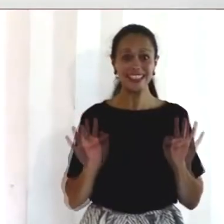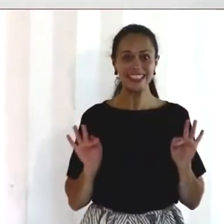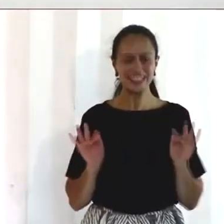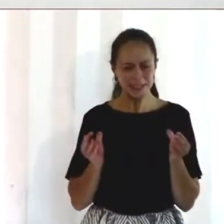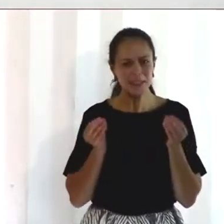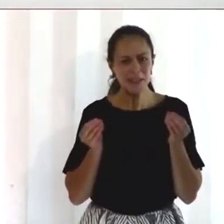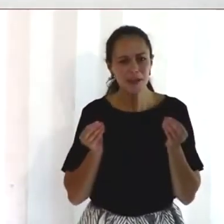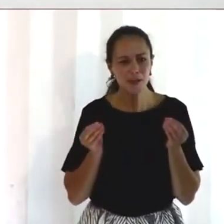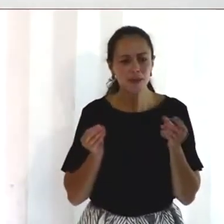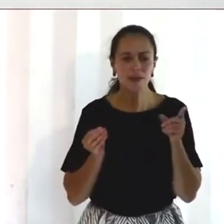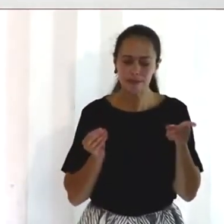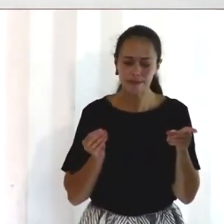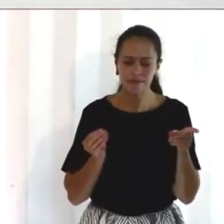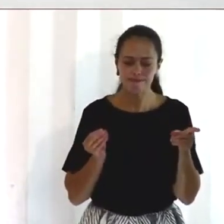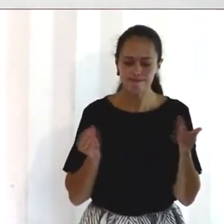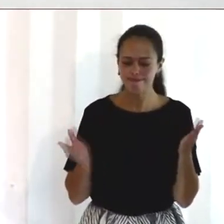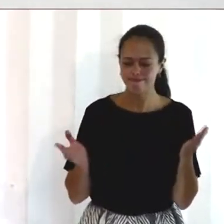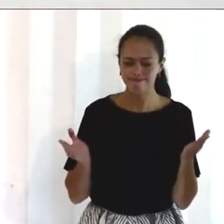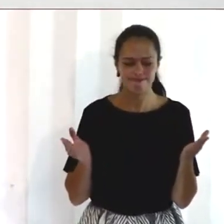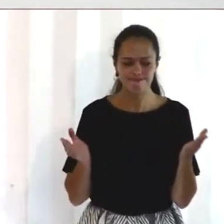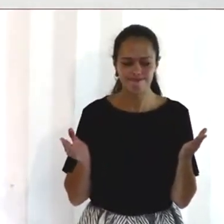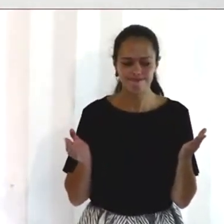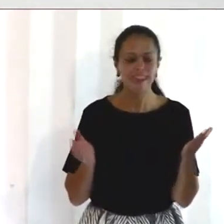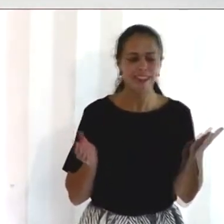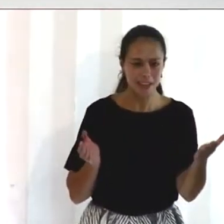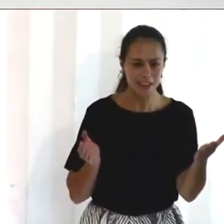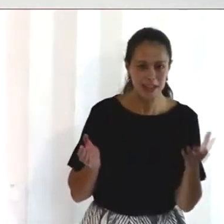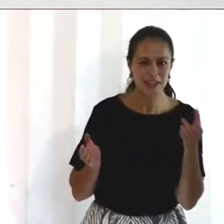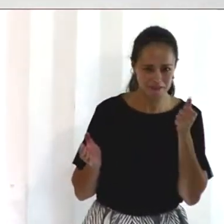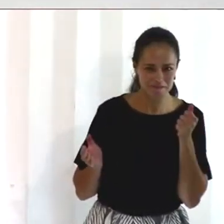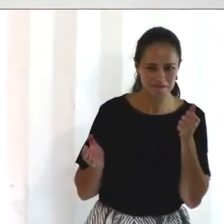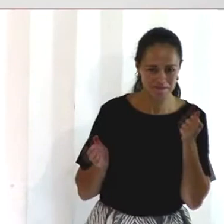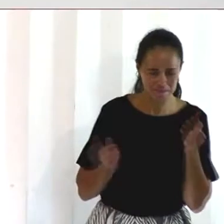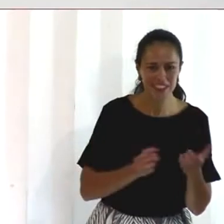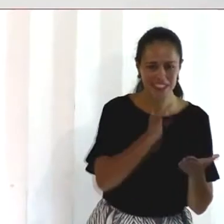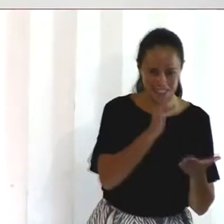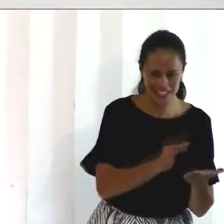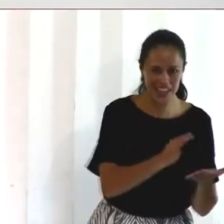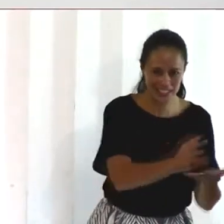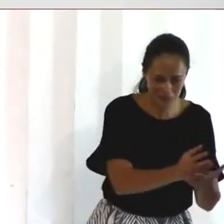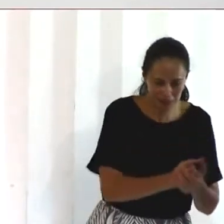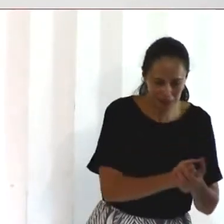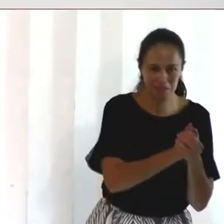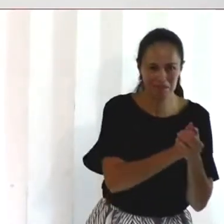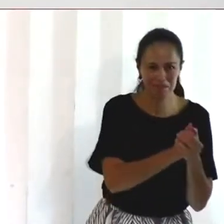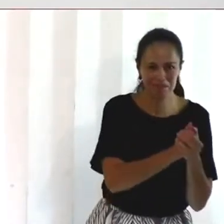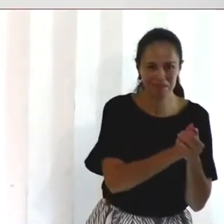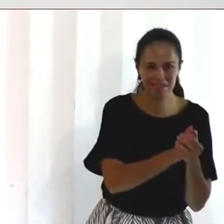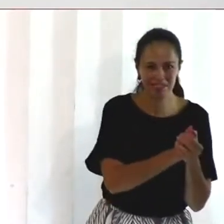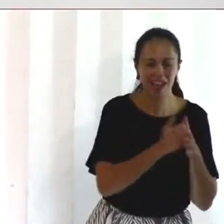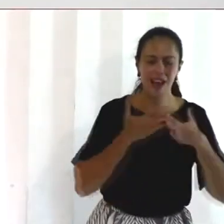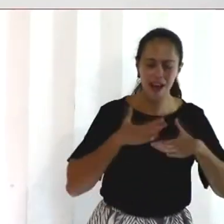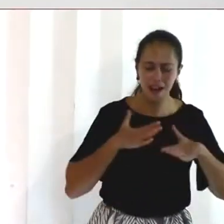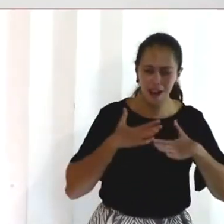Compreendendo o que é a moderação segundo as Escrituras. Segunda coisa que a palavra de Deus nos mostra, dos